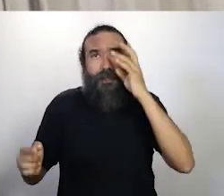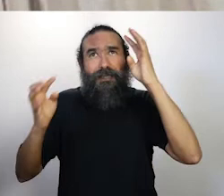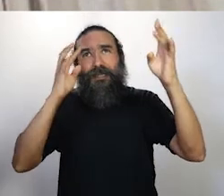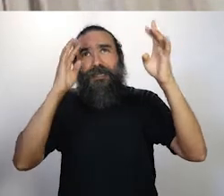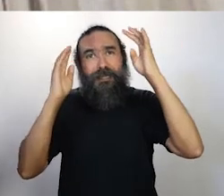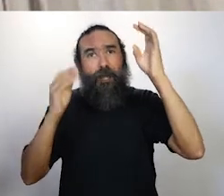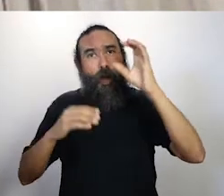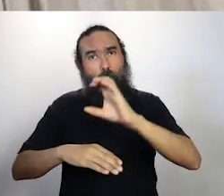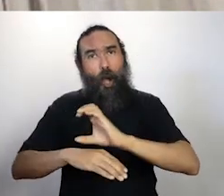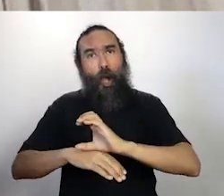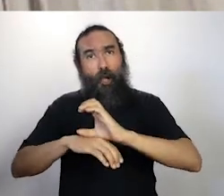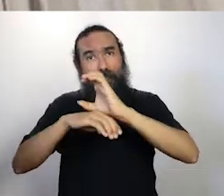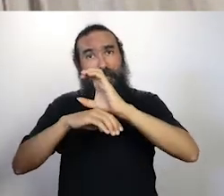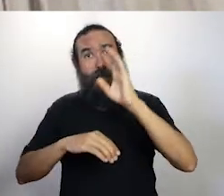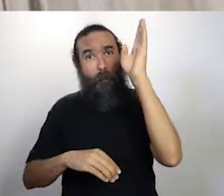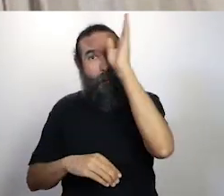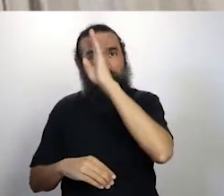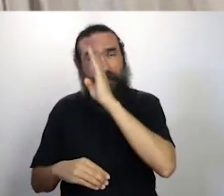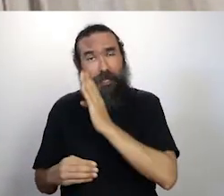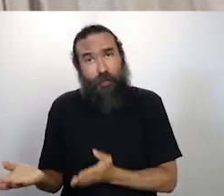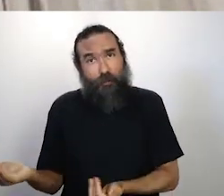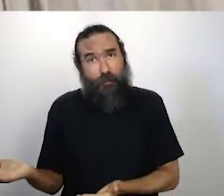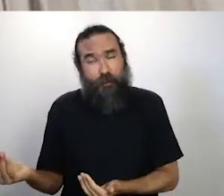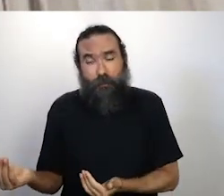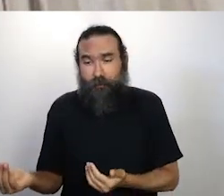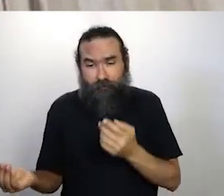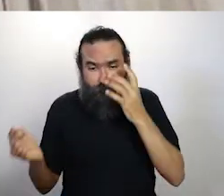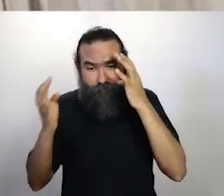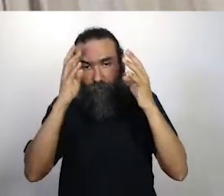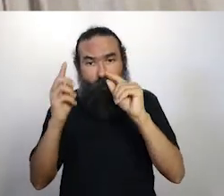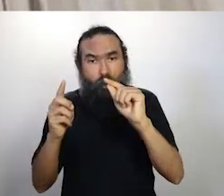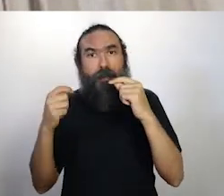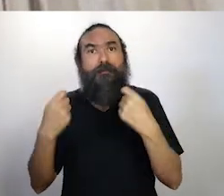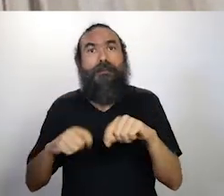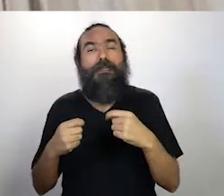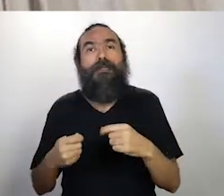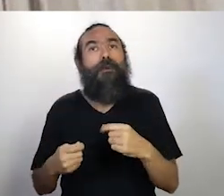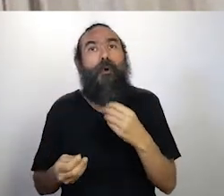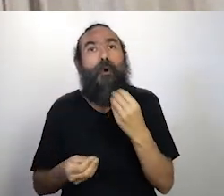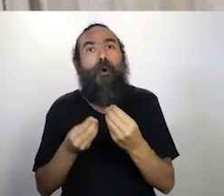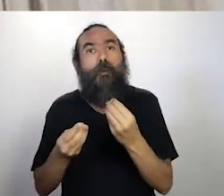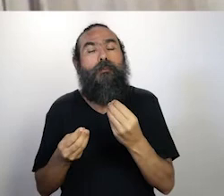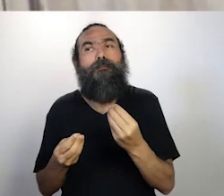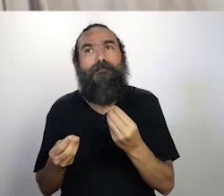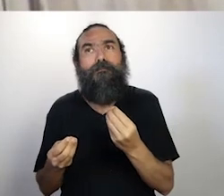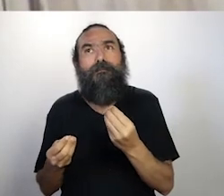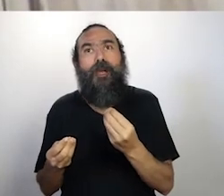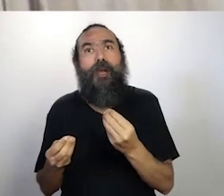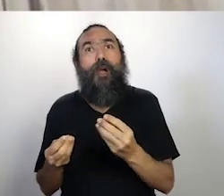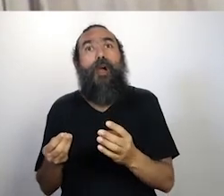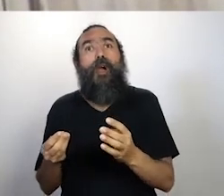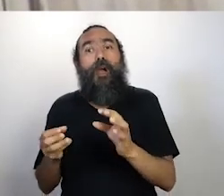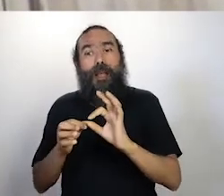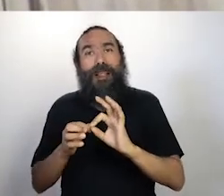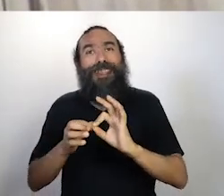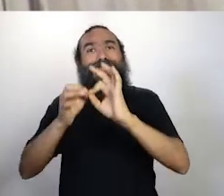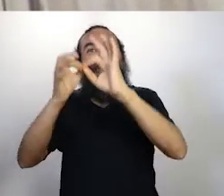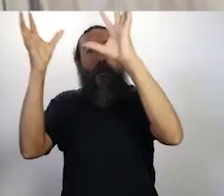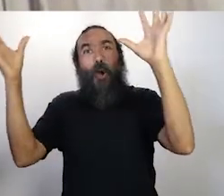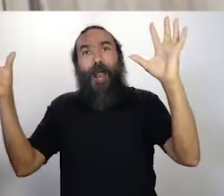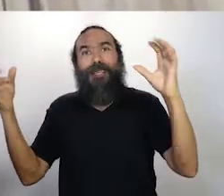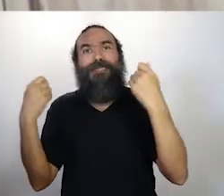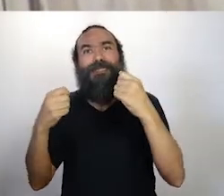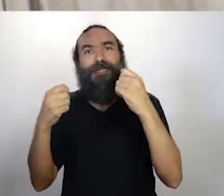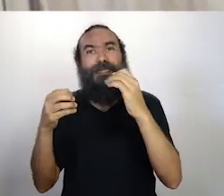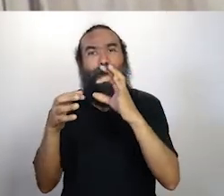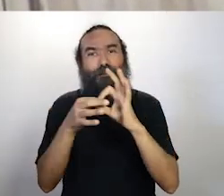Juventude, a gente tem que, principalmente numa democracia, a gente vai viver um processo de disputa que é constante e de construção que é constante